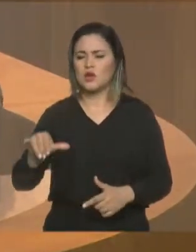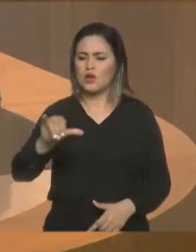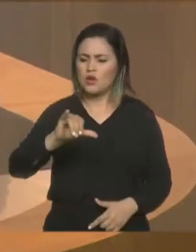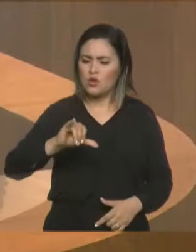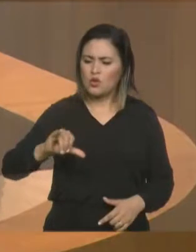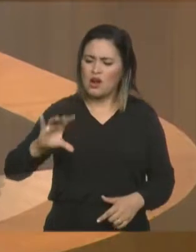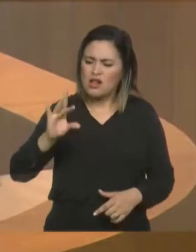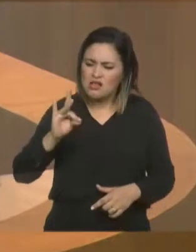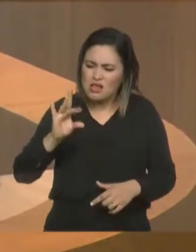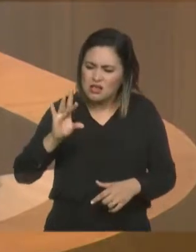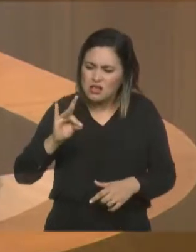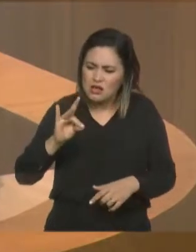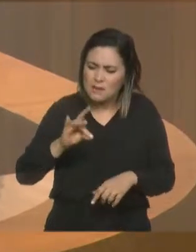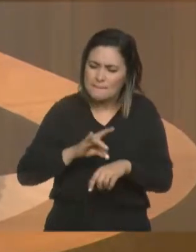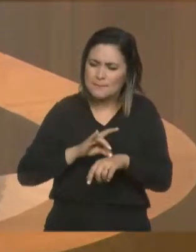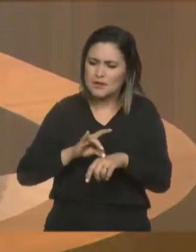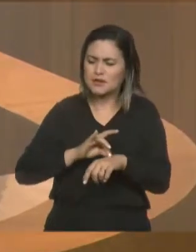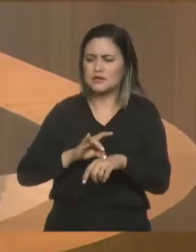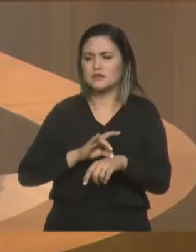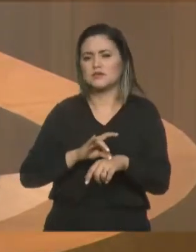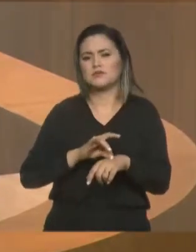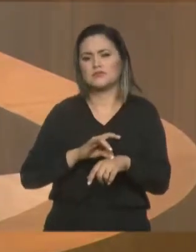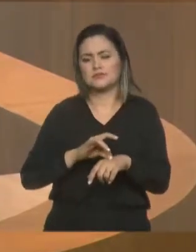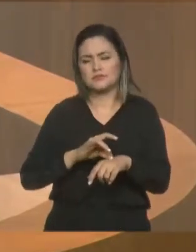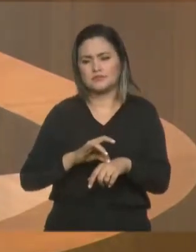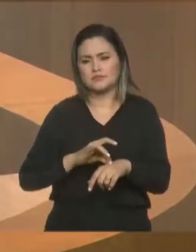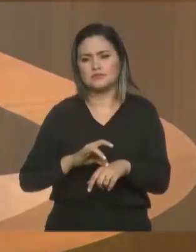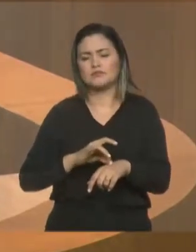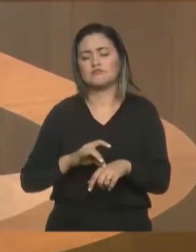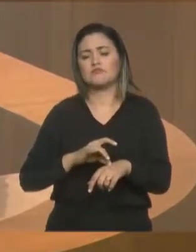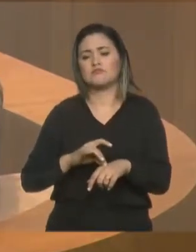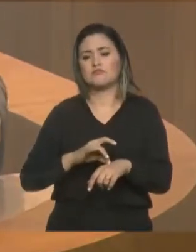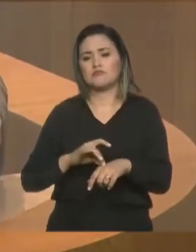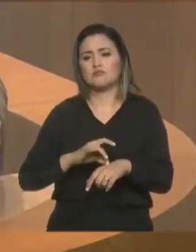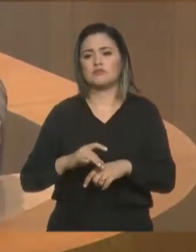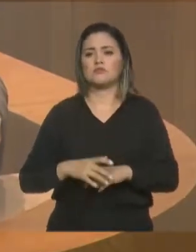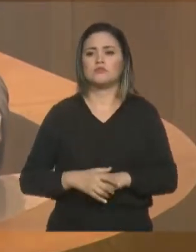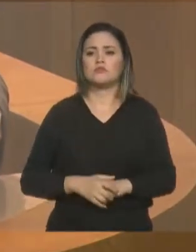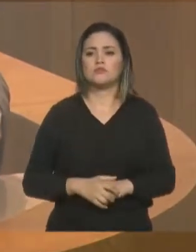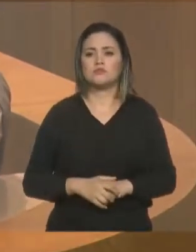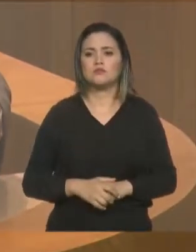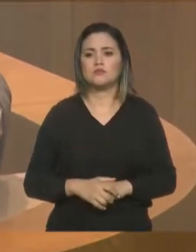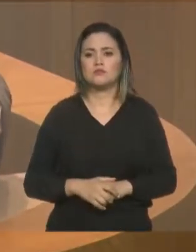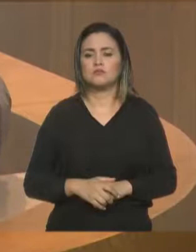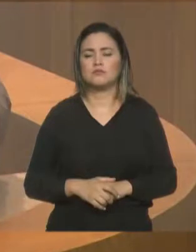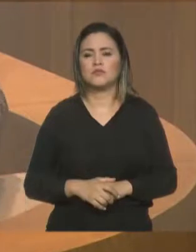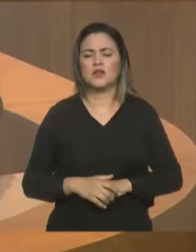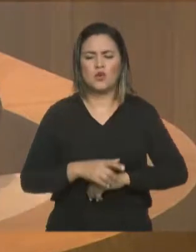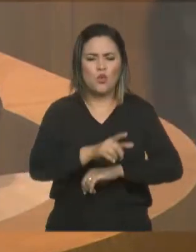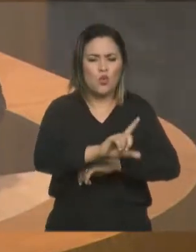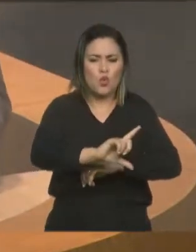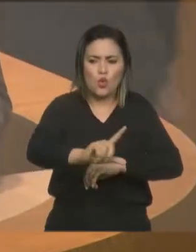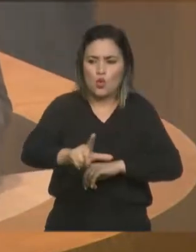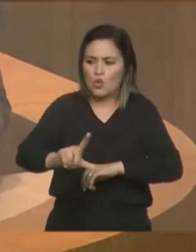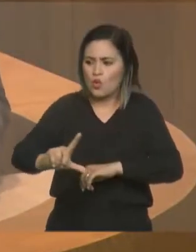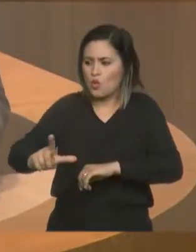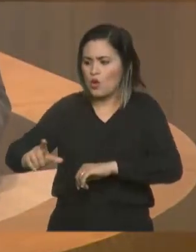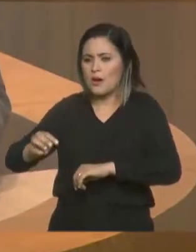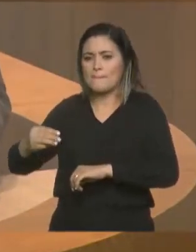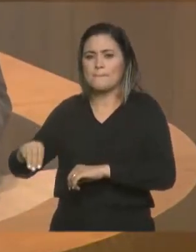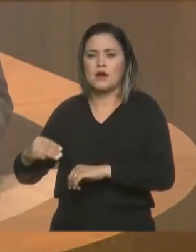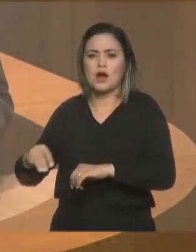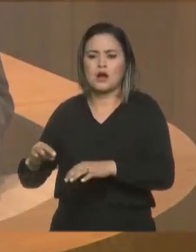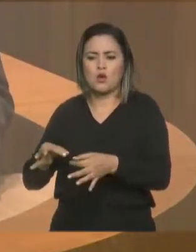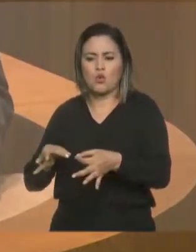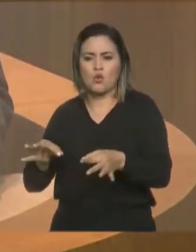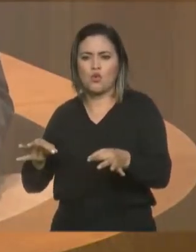costa litorânea de vários estados do país, prejudicando fortemente extensa faixa do litoral do nosso estado, que é a segunda